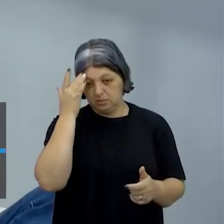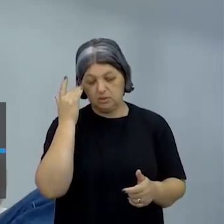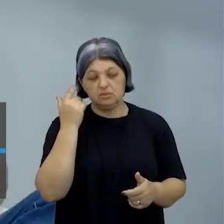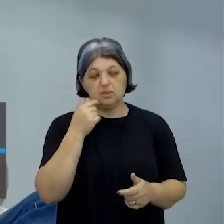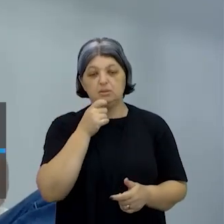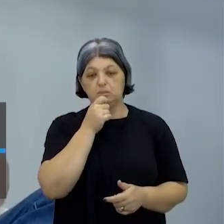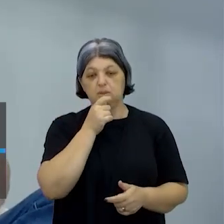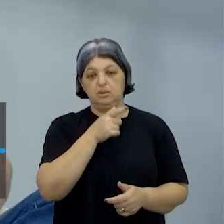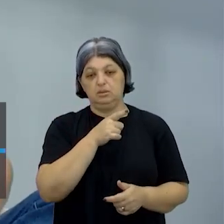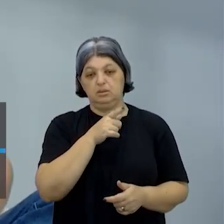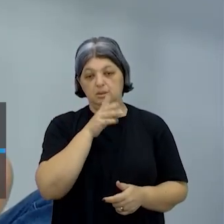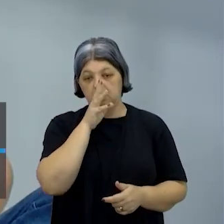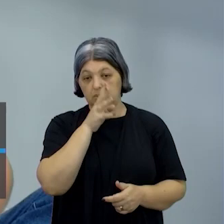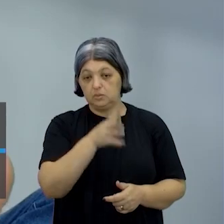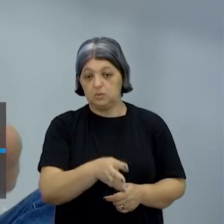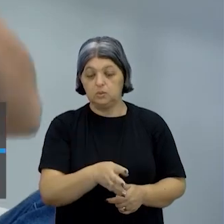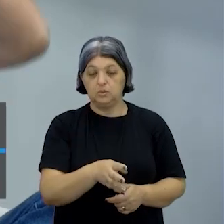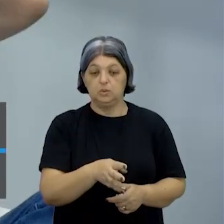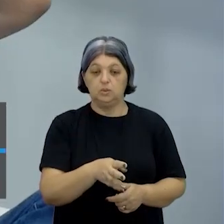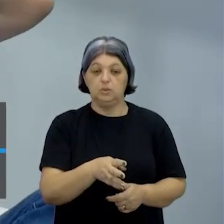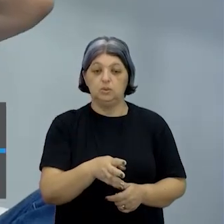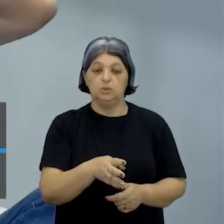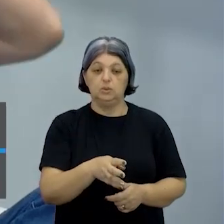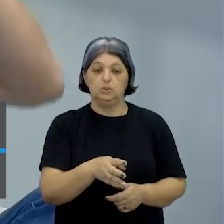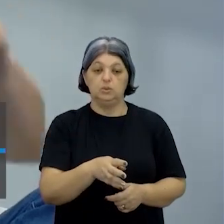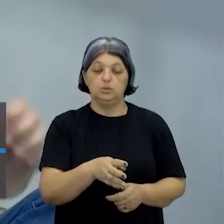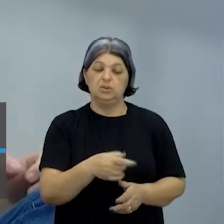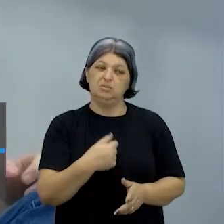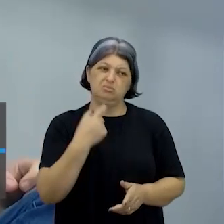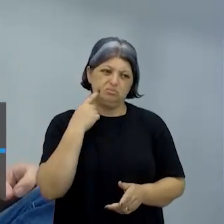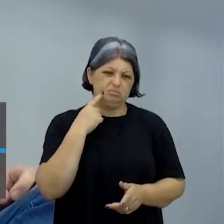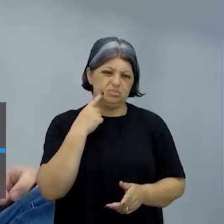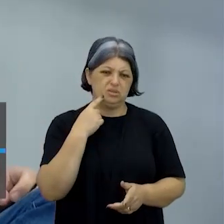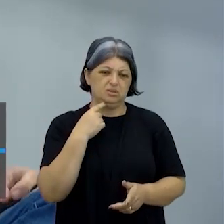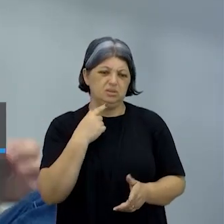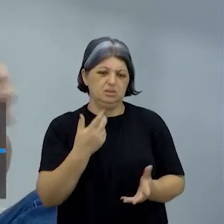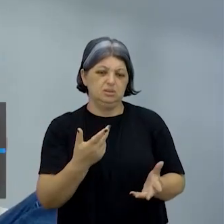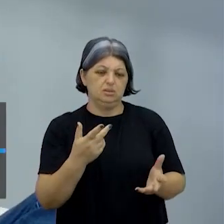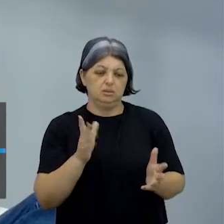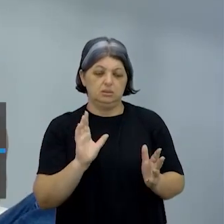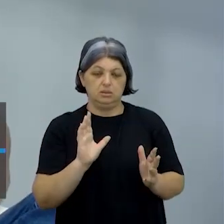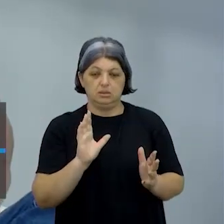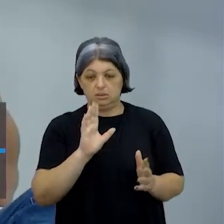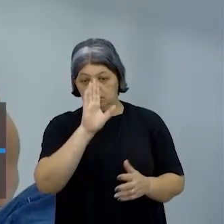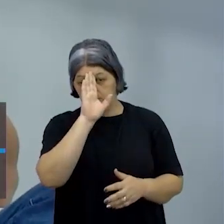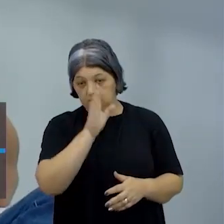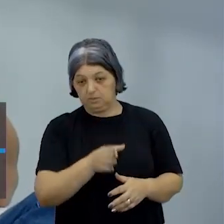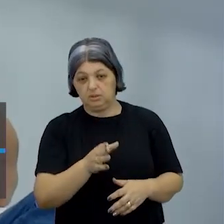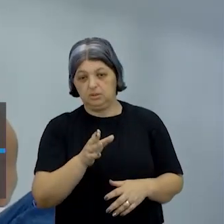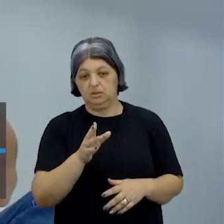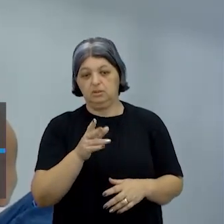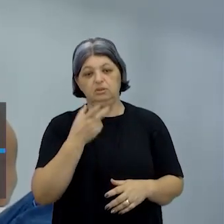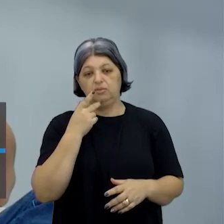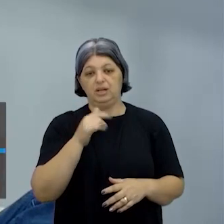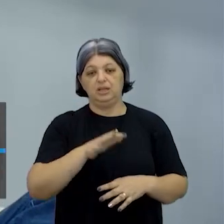onde ele usa... Eu nem vejo o alvo, ele nem fala da doença